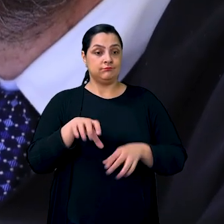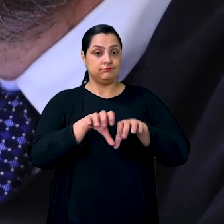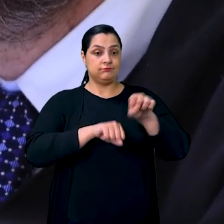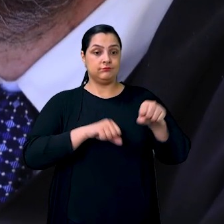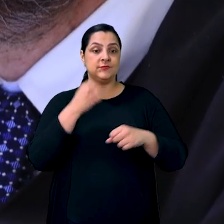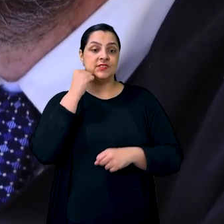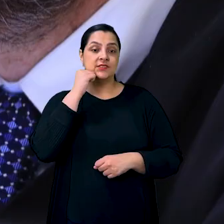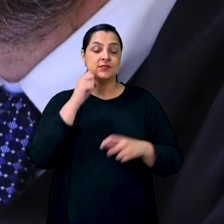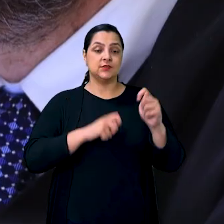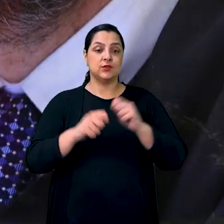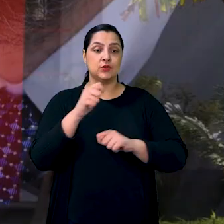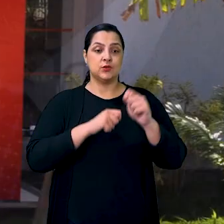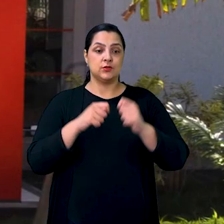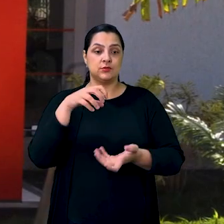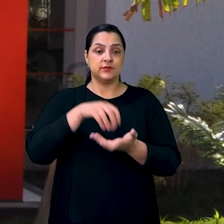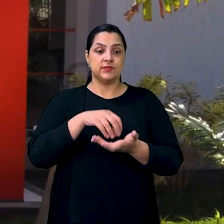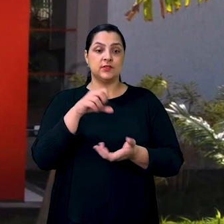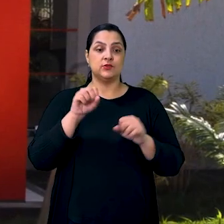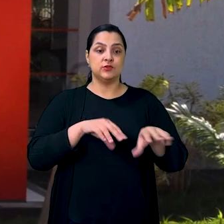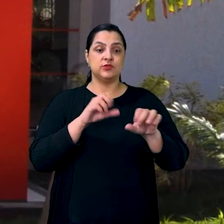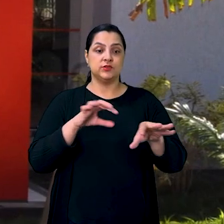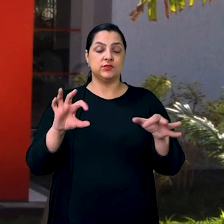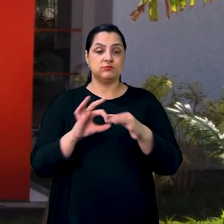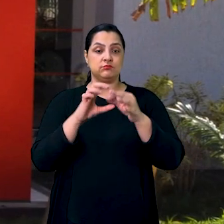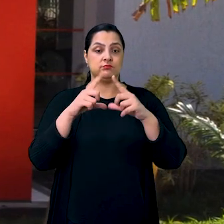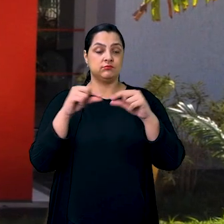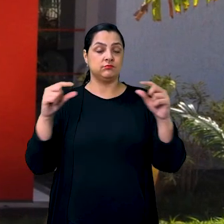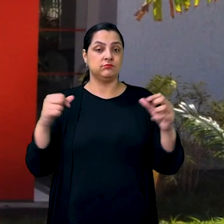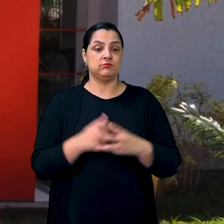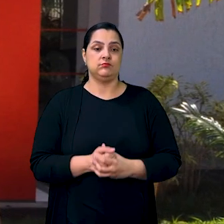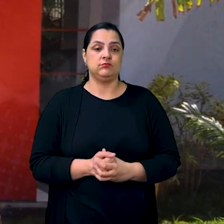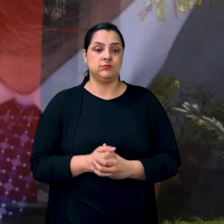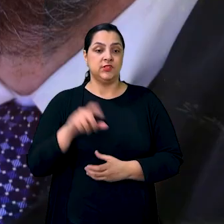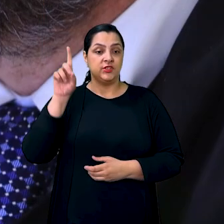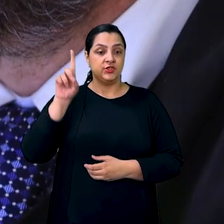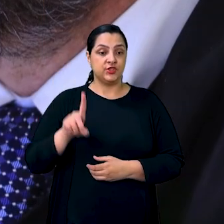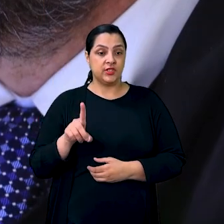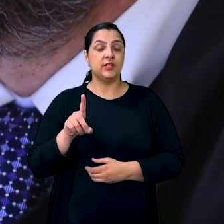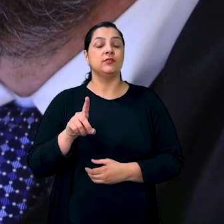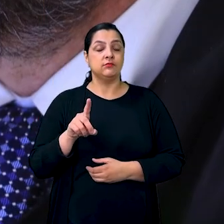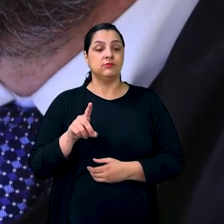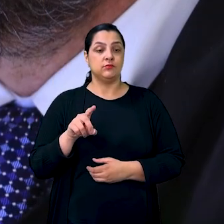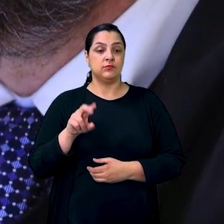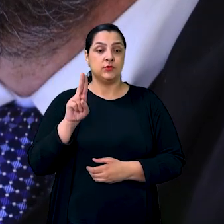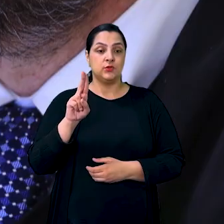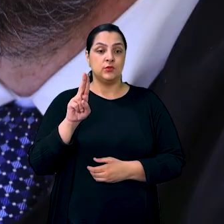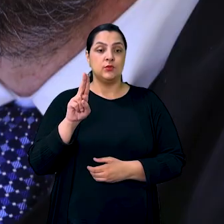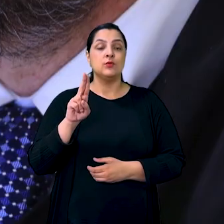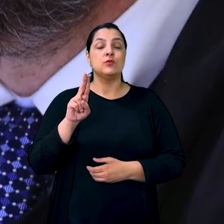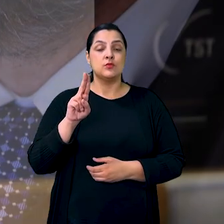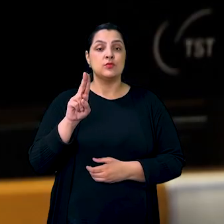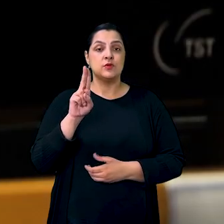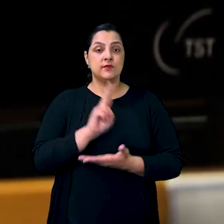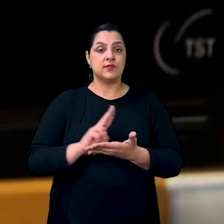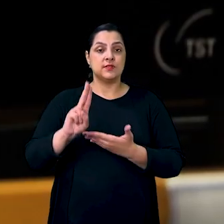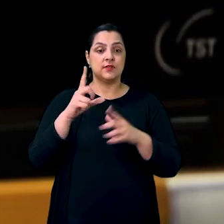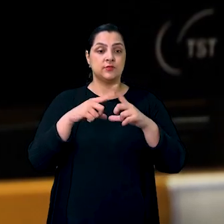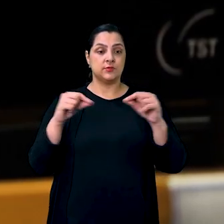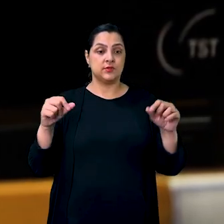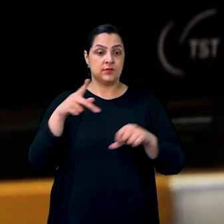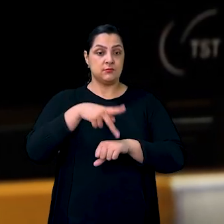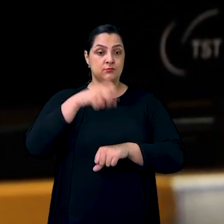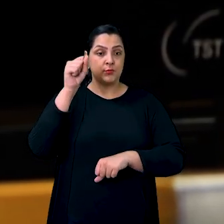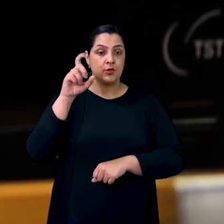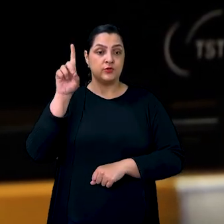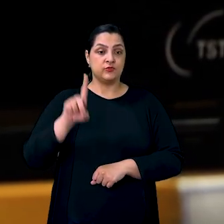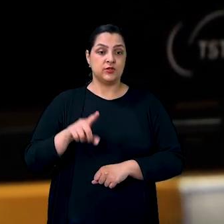em Ciências Econômicas pelo Centro de Ensino Unificado de Brasília e em Direito pela Universidade de Brasília. É pós-graduado